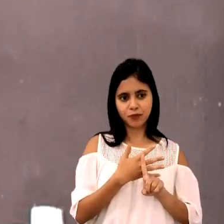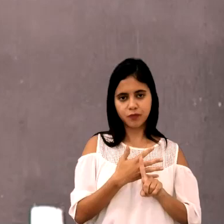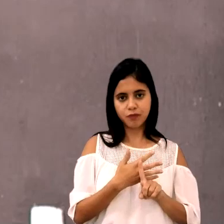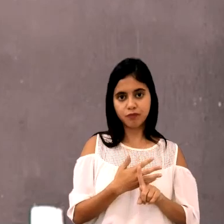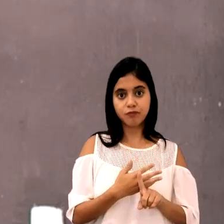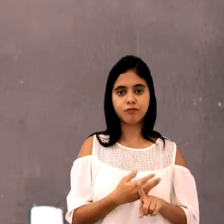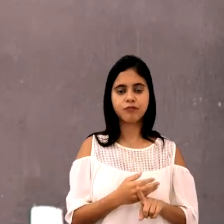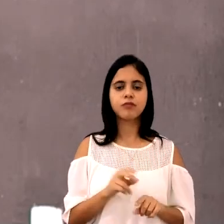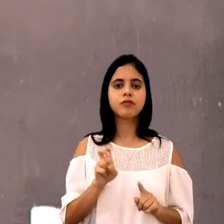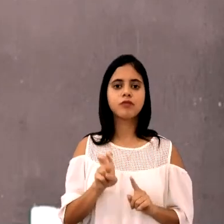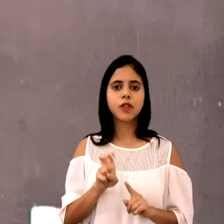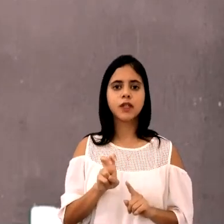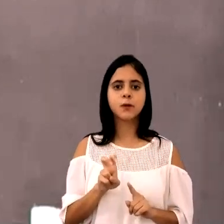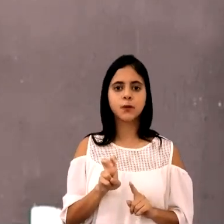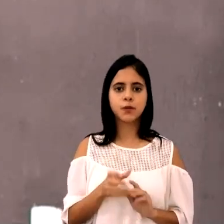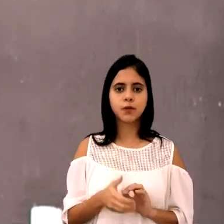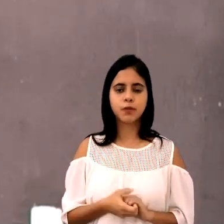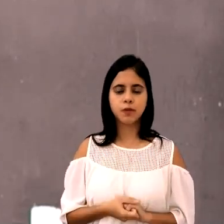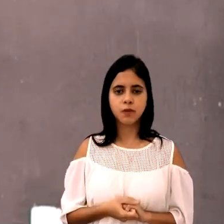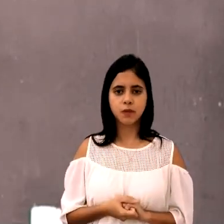Um quinto ponto.